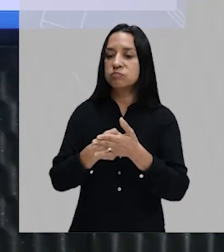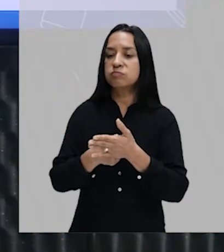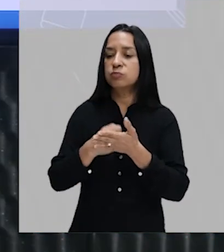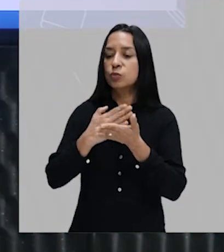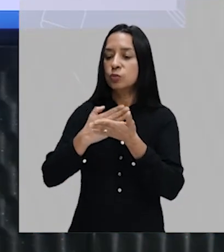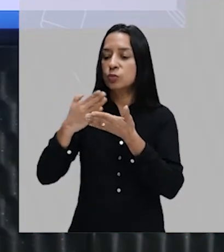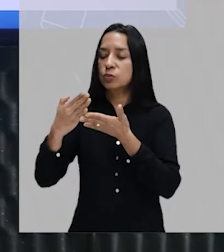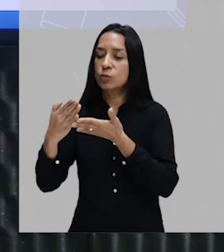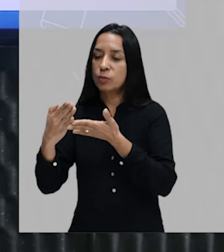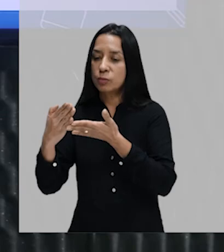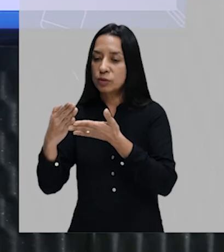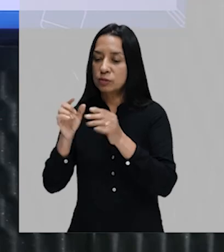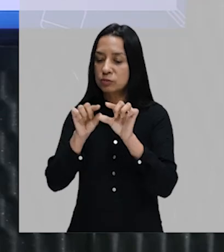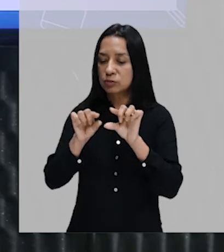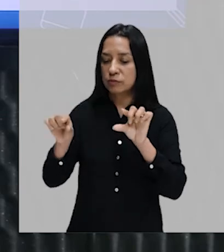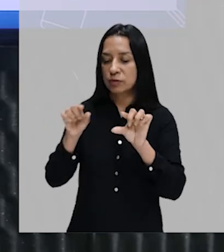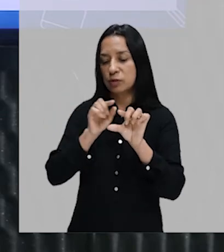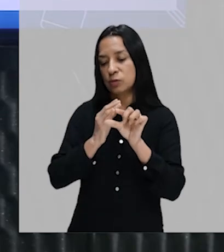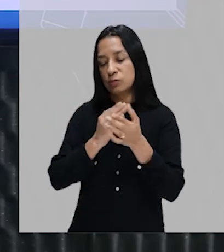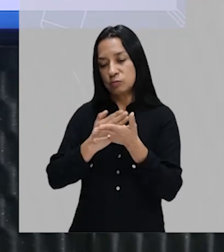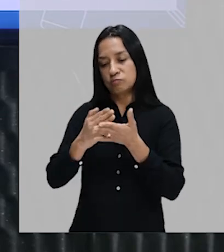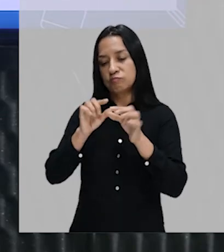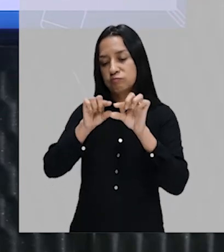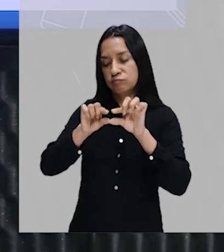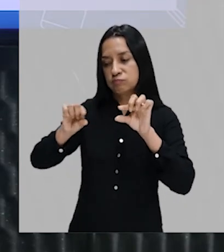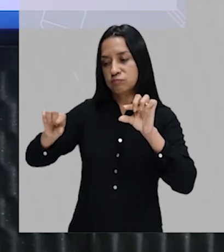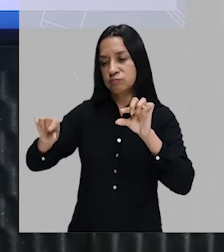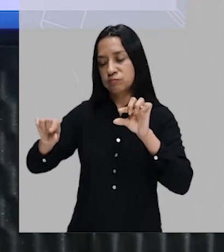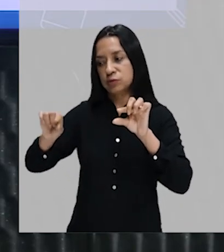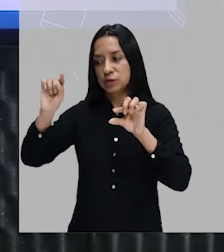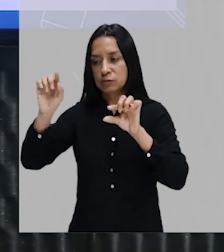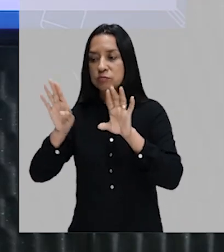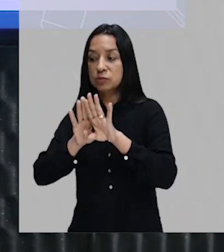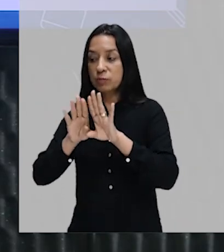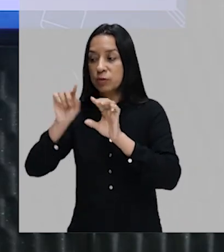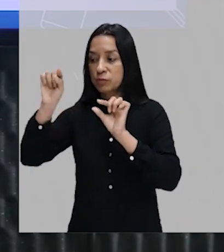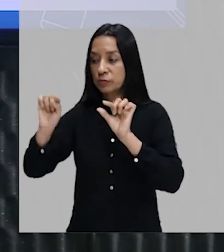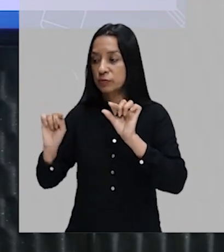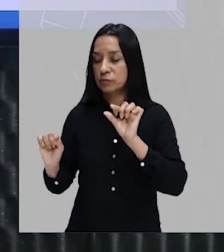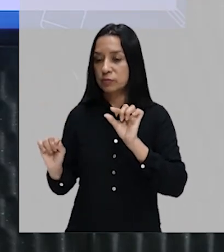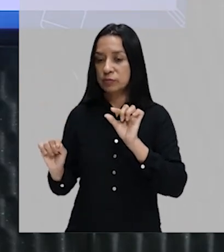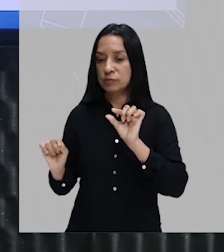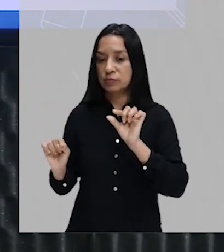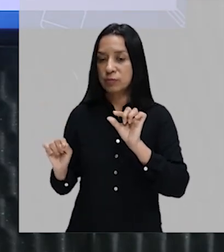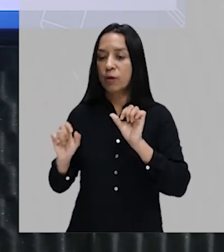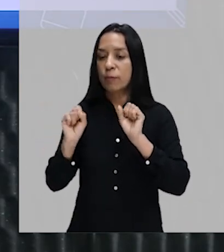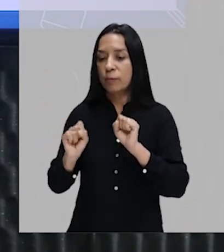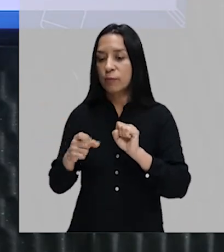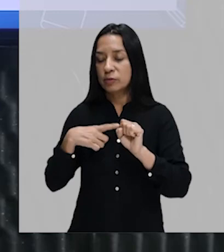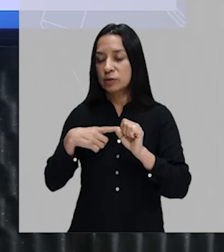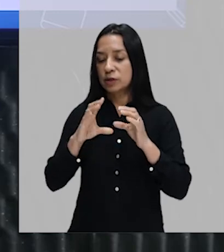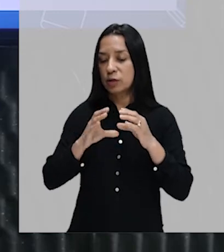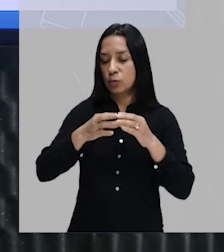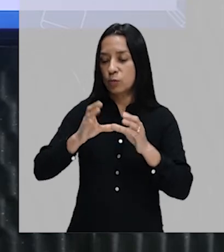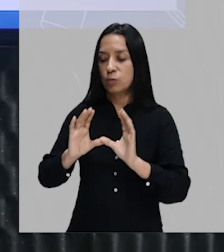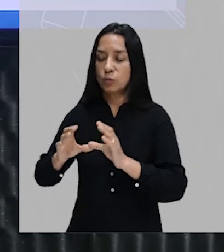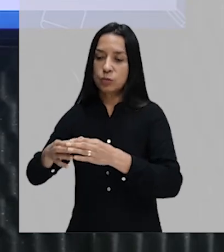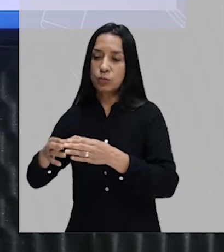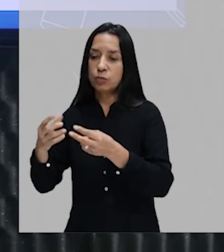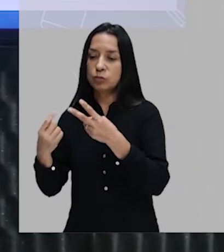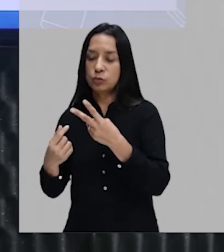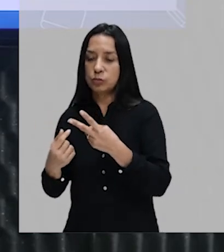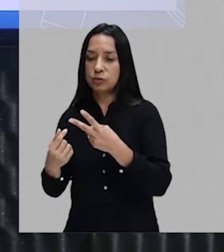no início e no final de cada frase, certo? Se podem classificar em 2 grupos,